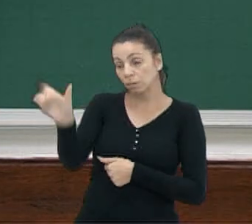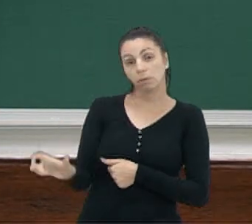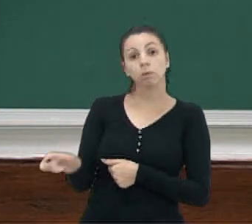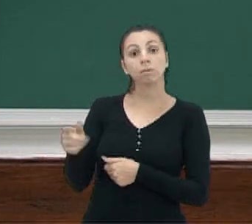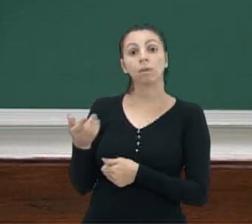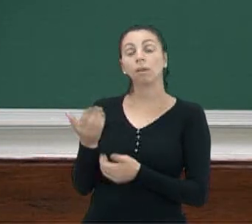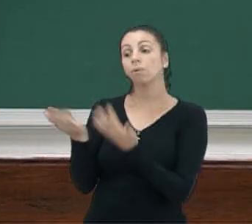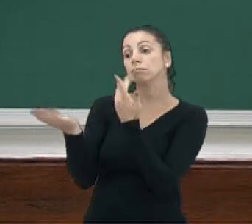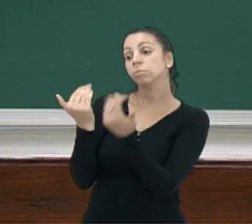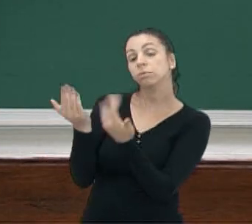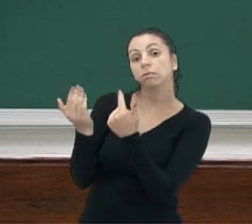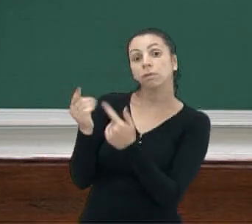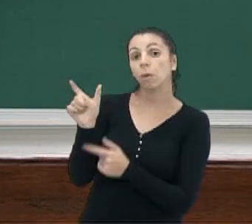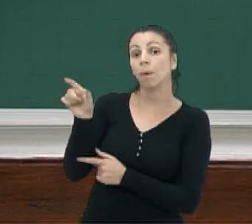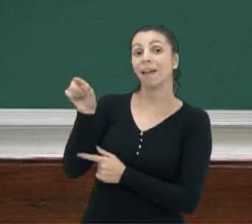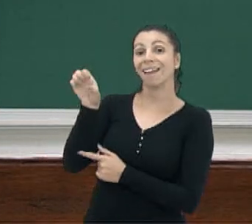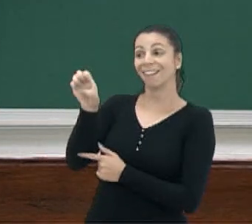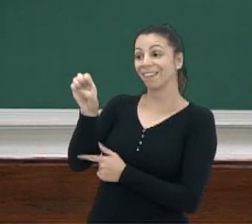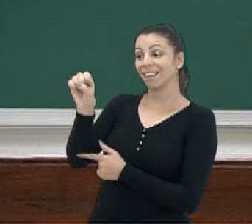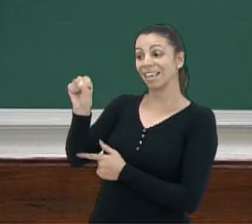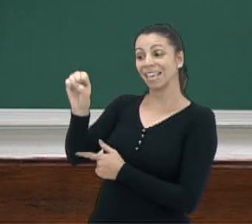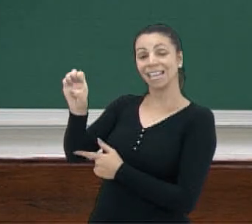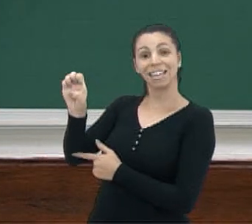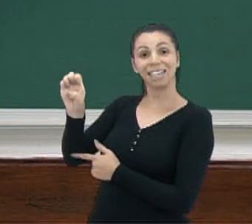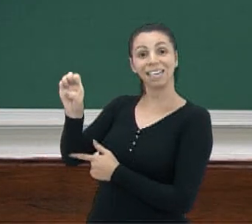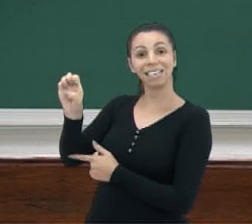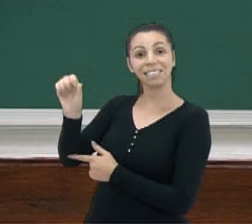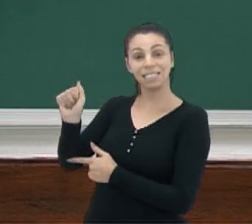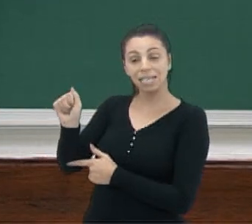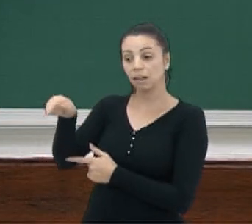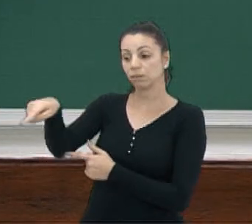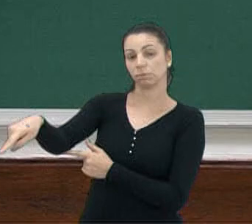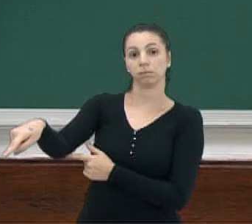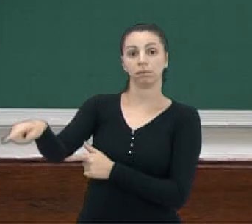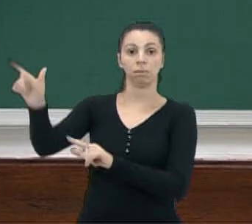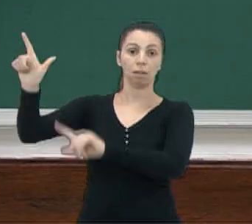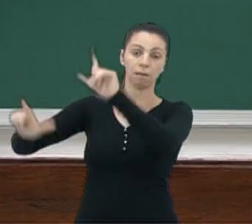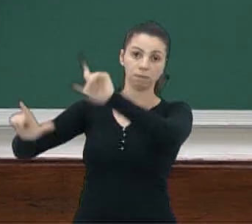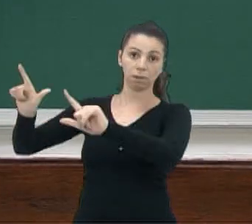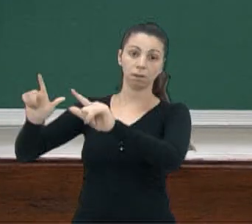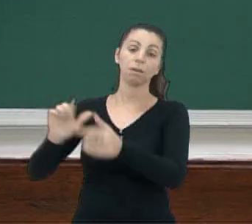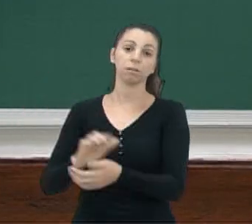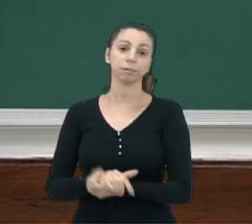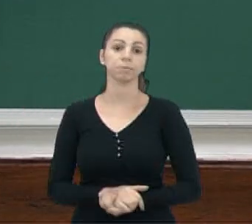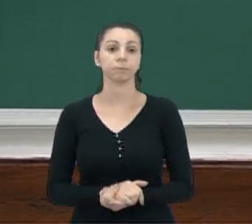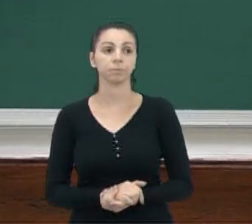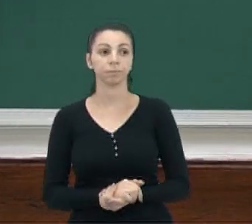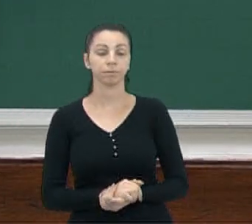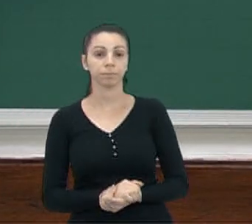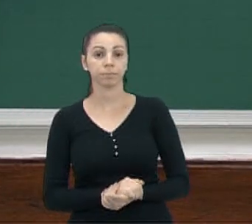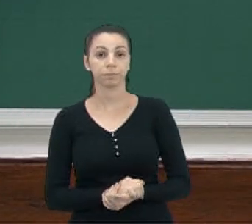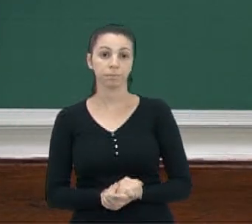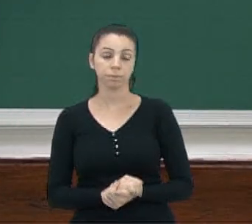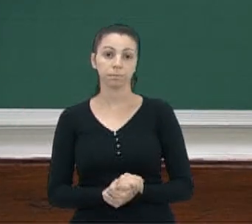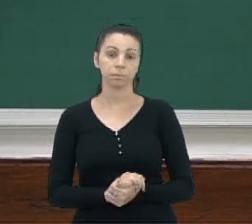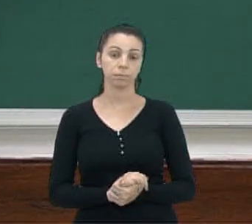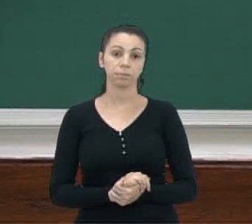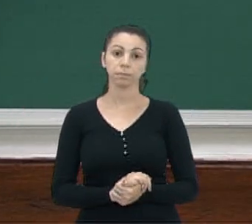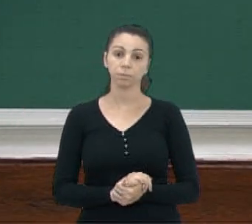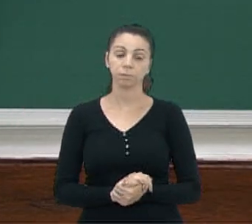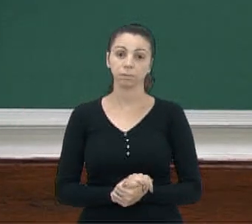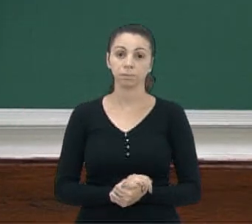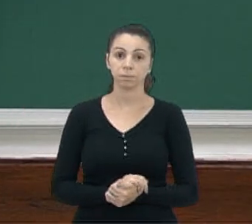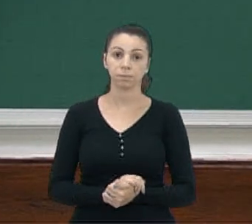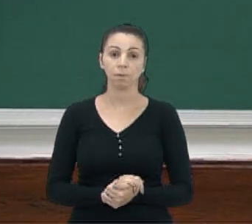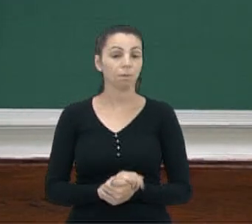dizer essa TV. E claro que daí para quem está longe é aquele, aquela, aquilo, ok? Então, não